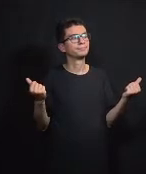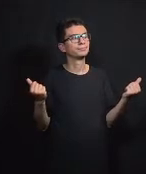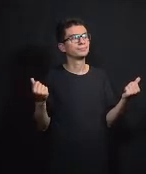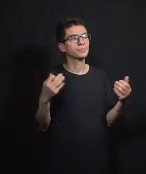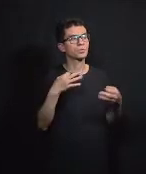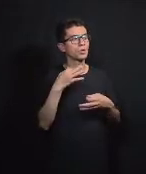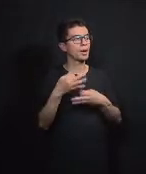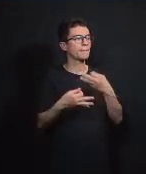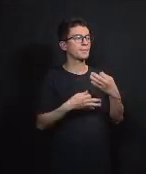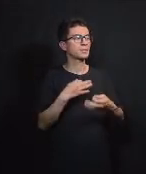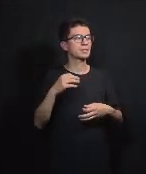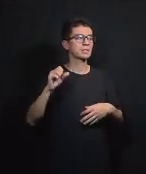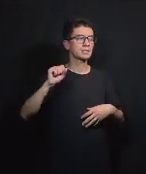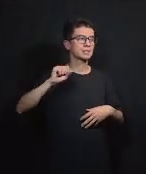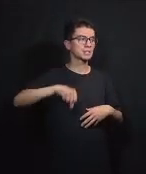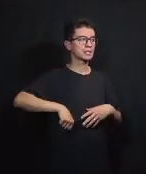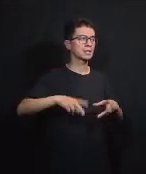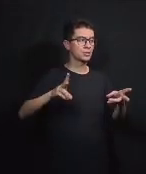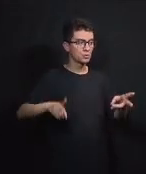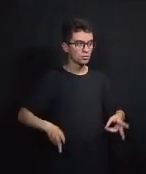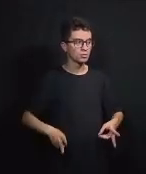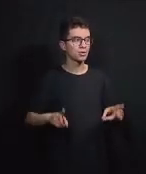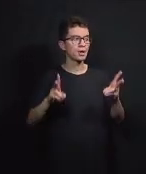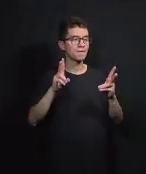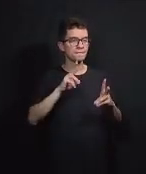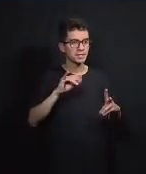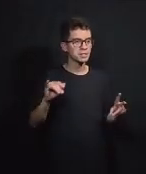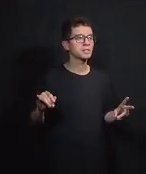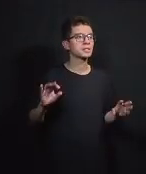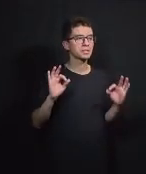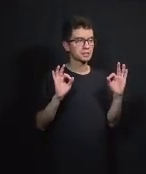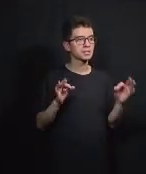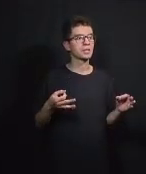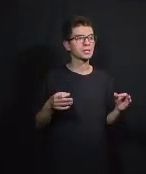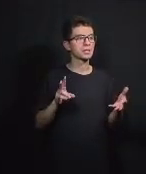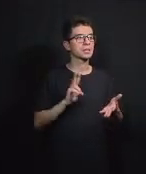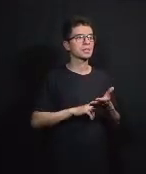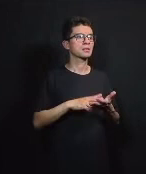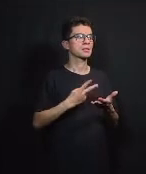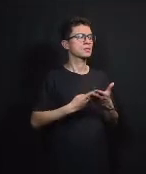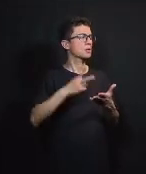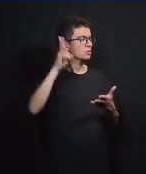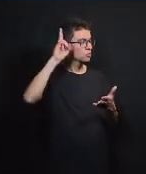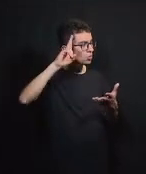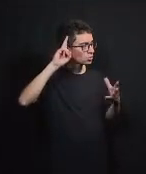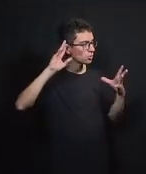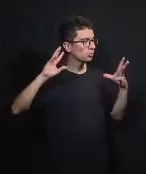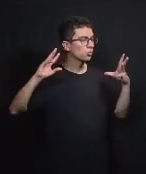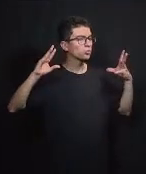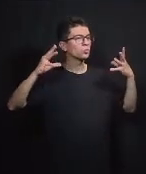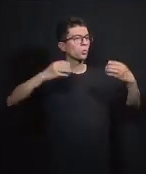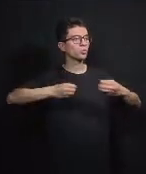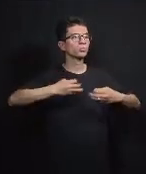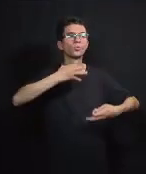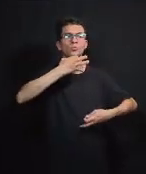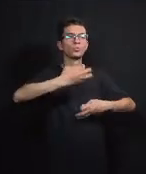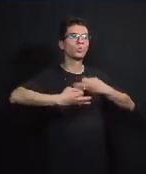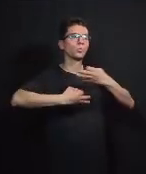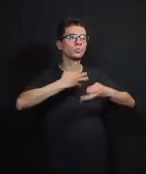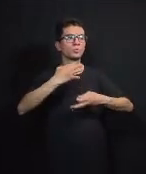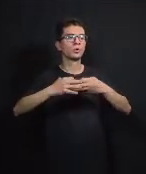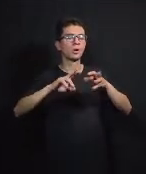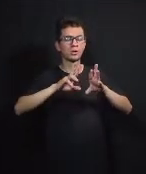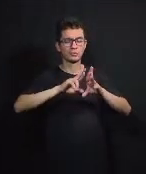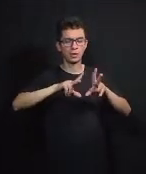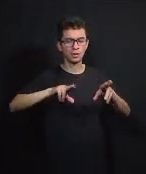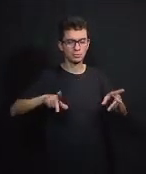opiniões vão continuar. E é próprio até das interpretações históricas que há opiniões diferentes, vão